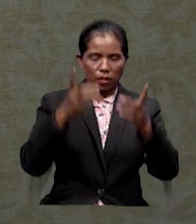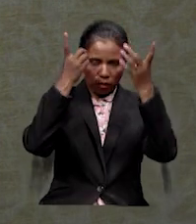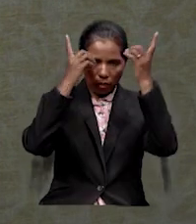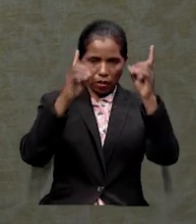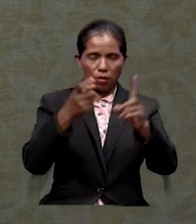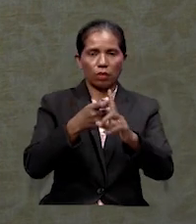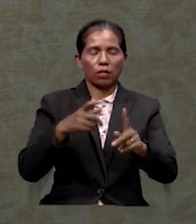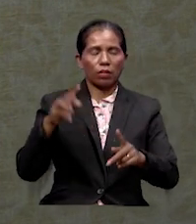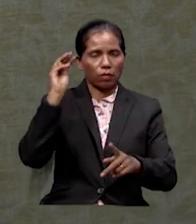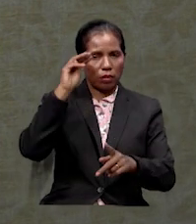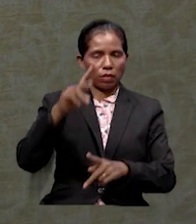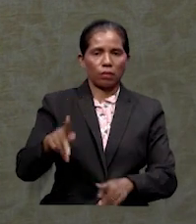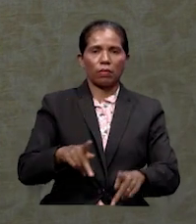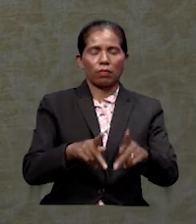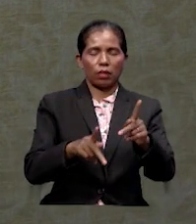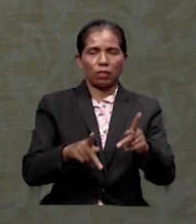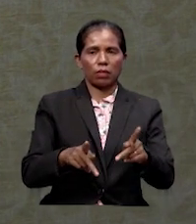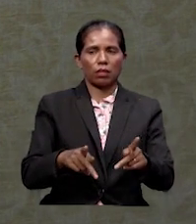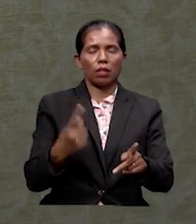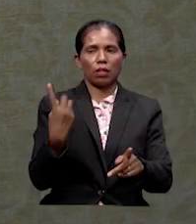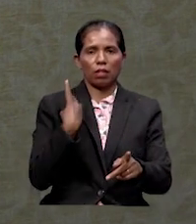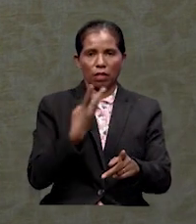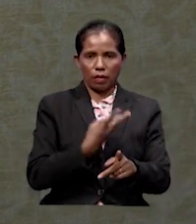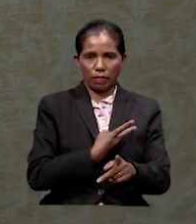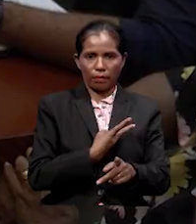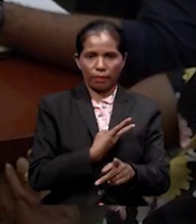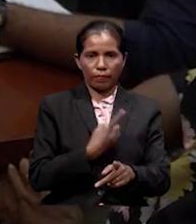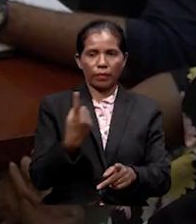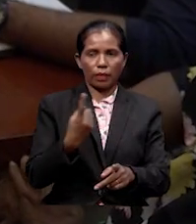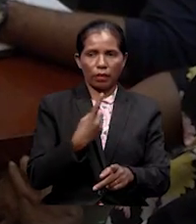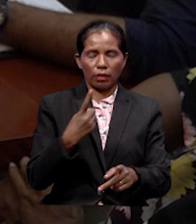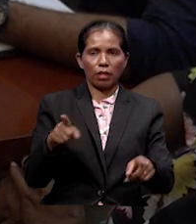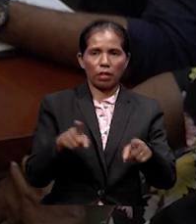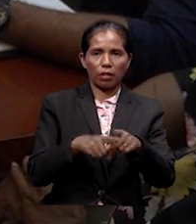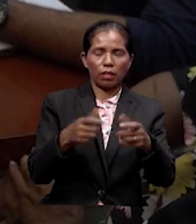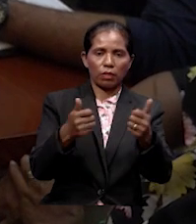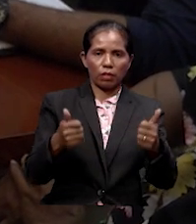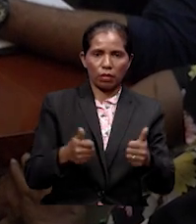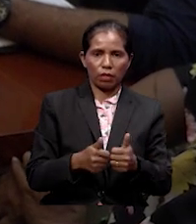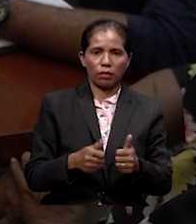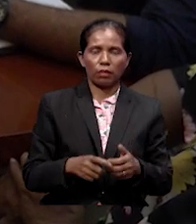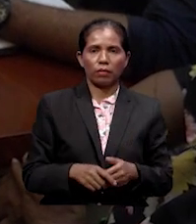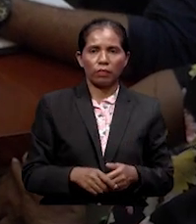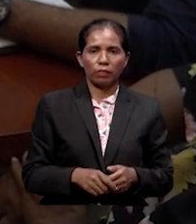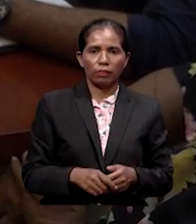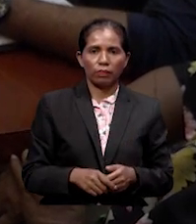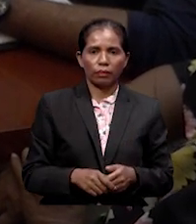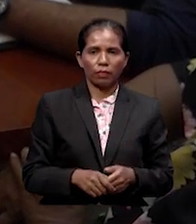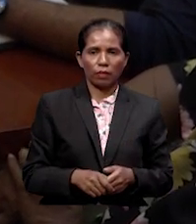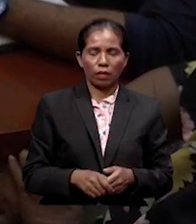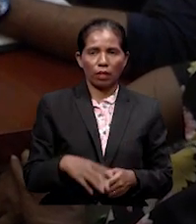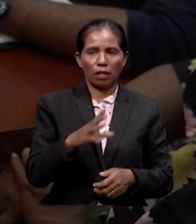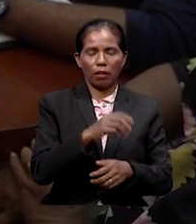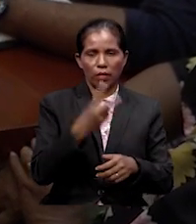beke si rasimo se poti so ami nudar autoridade o ba respectiva